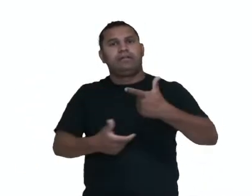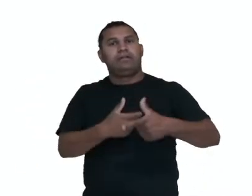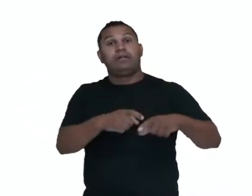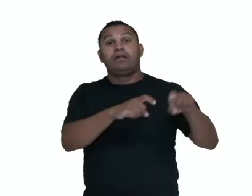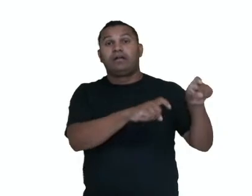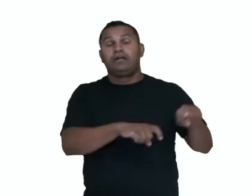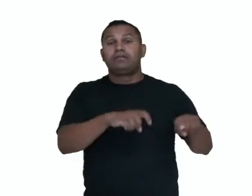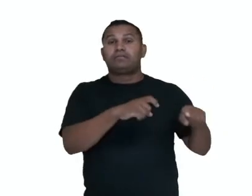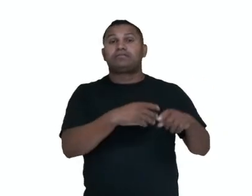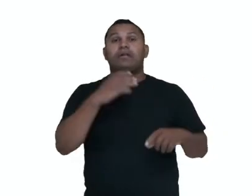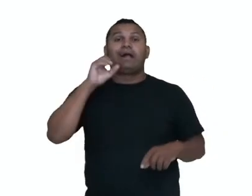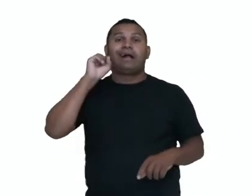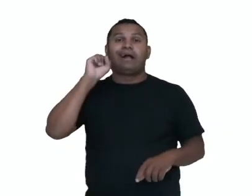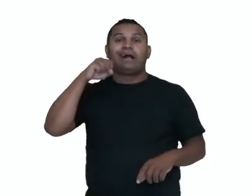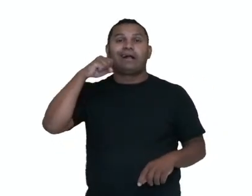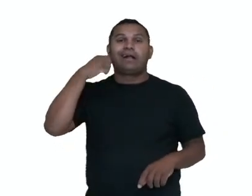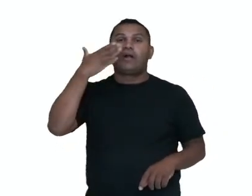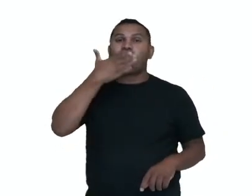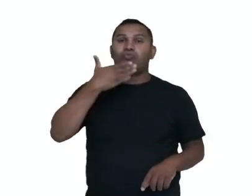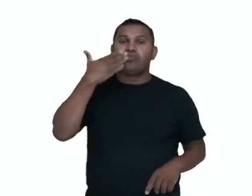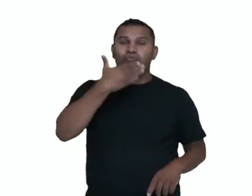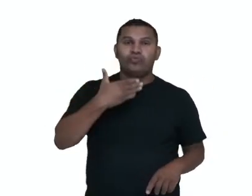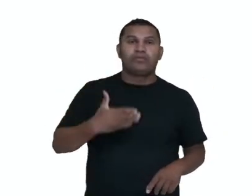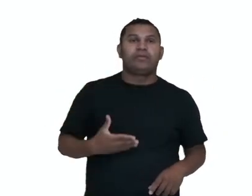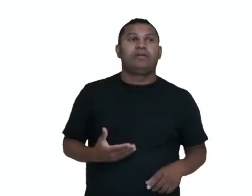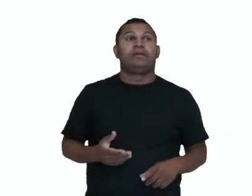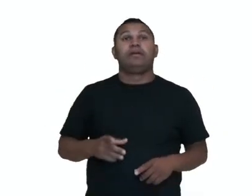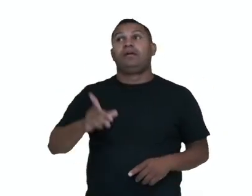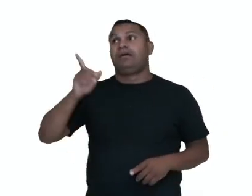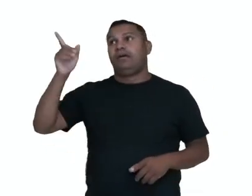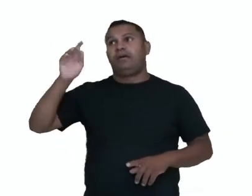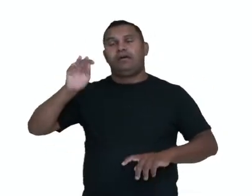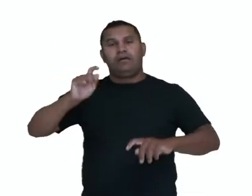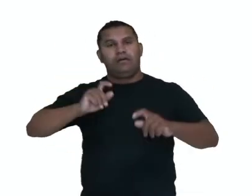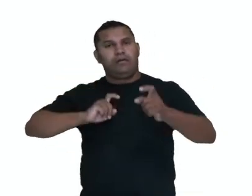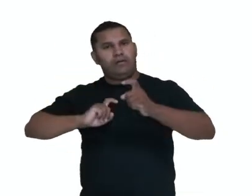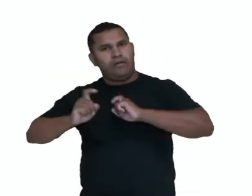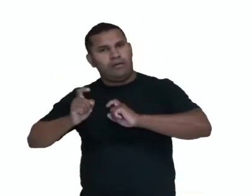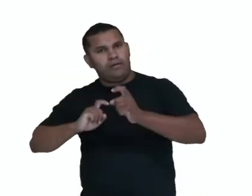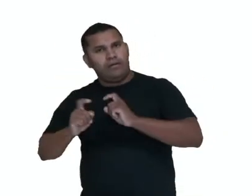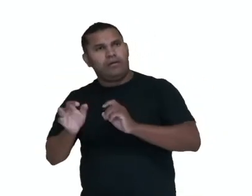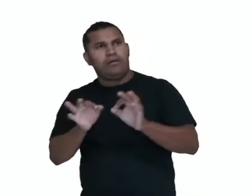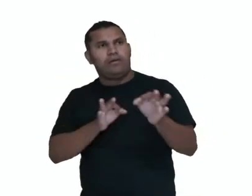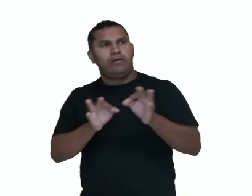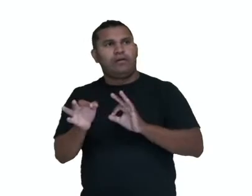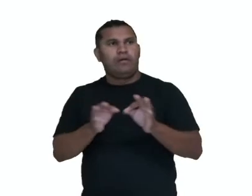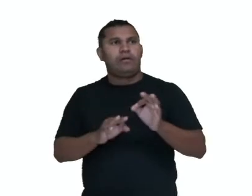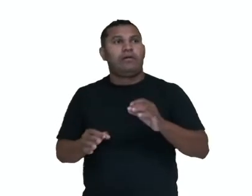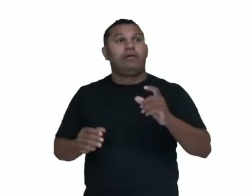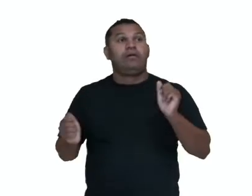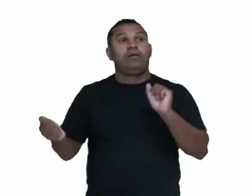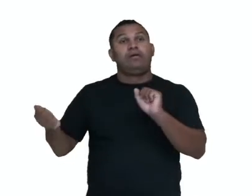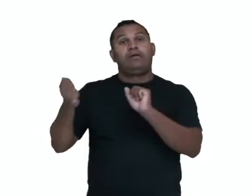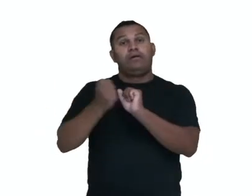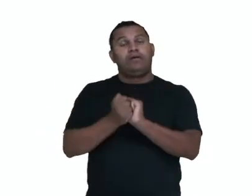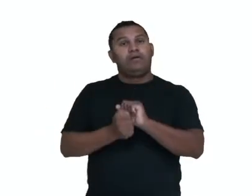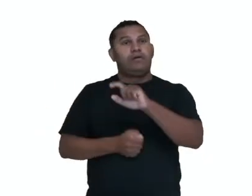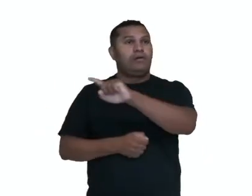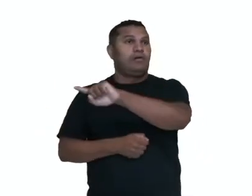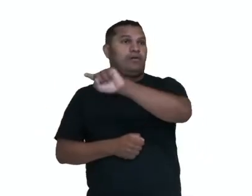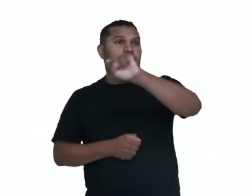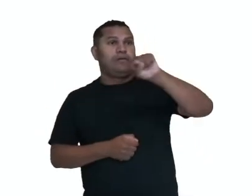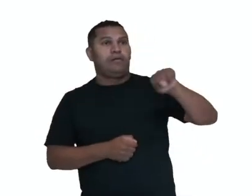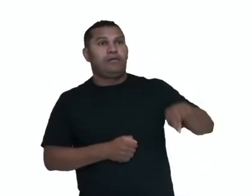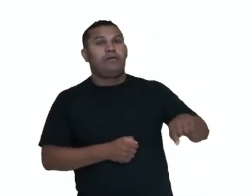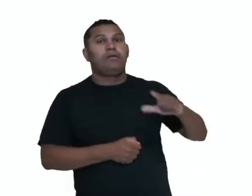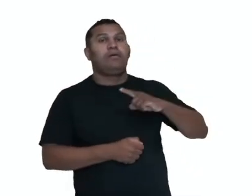europeus, africanos e americanos, inclusive brasileiros, organizaram-se dos dois lados do Atlântico em um